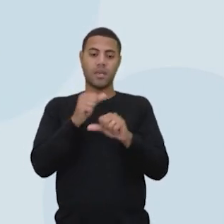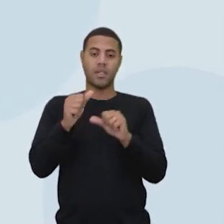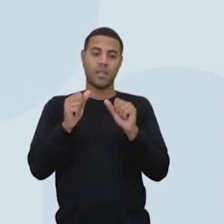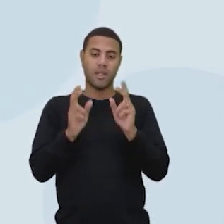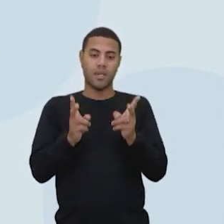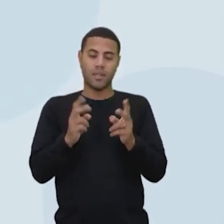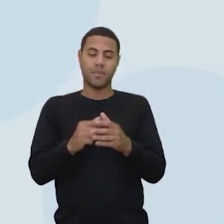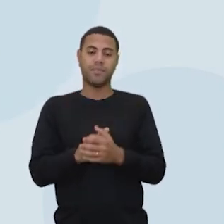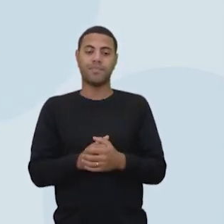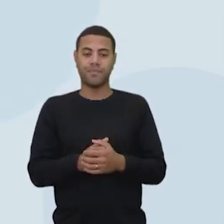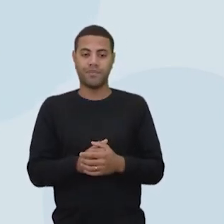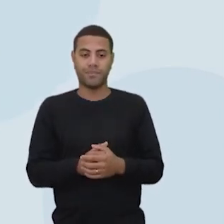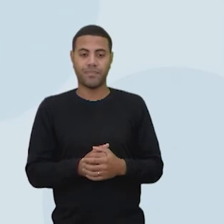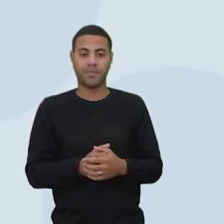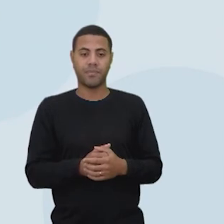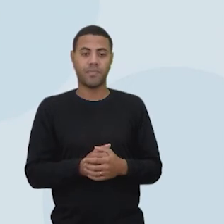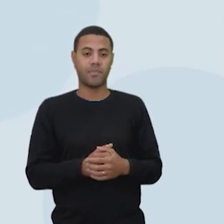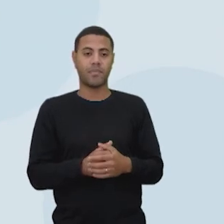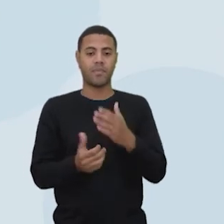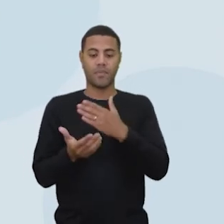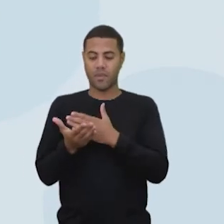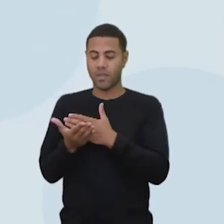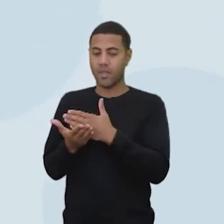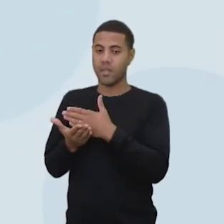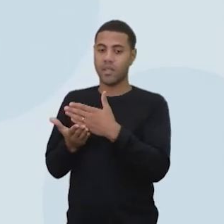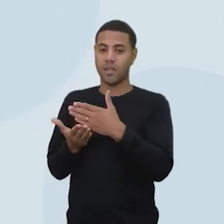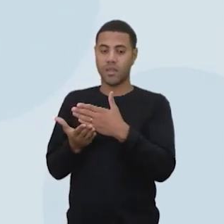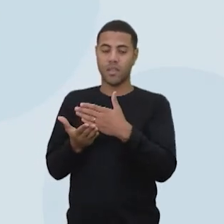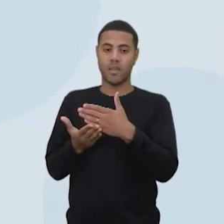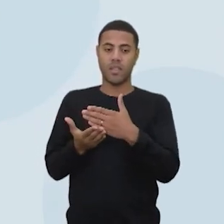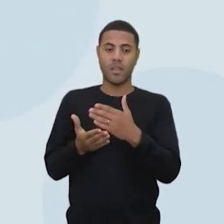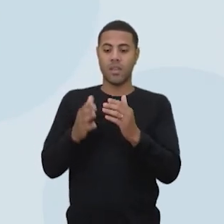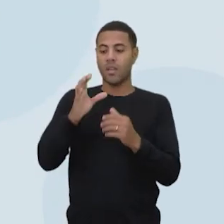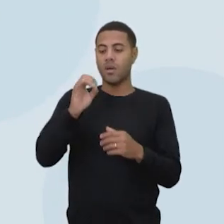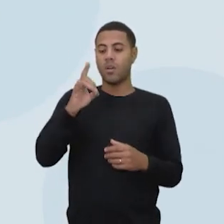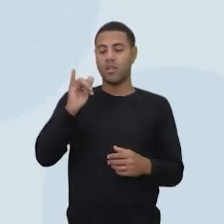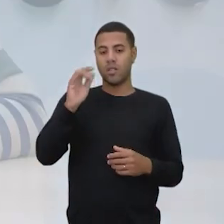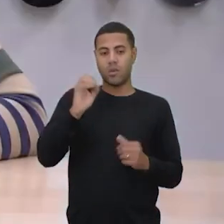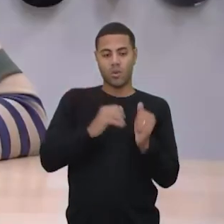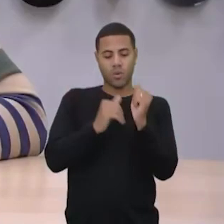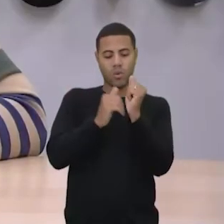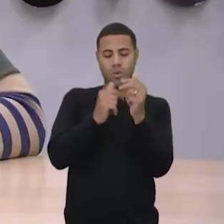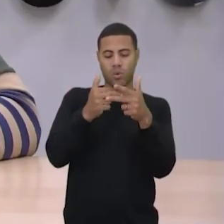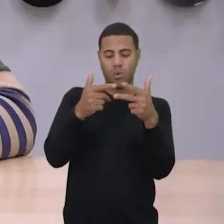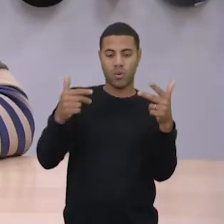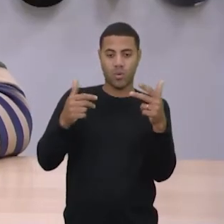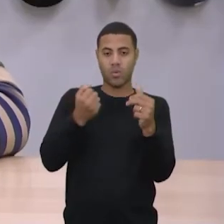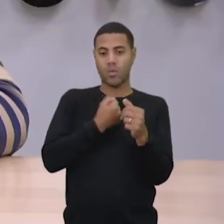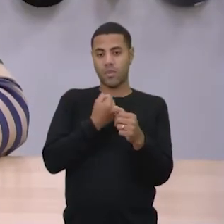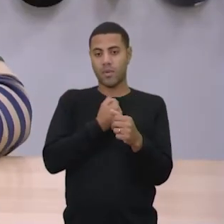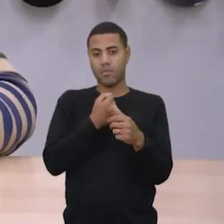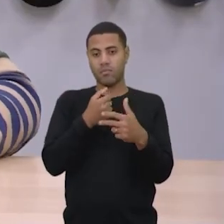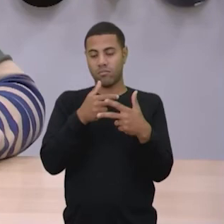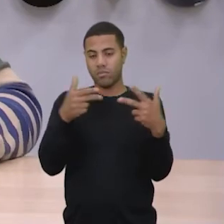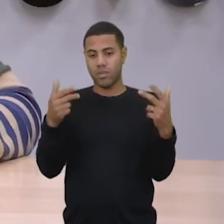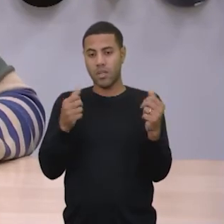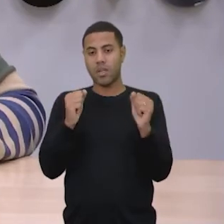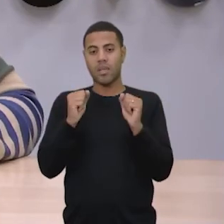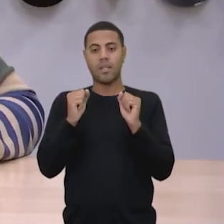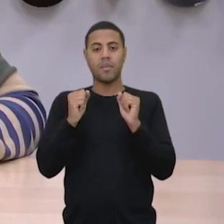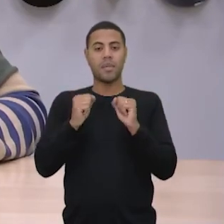claramente citações iniciais, códigos, né? Moral da história, a sua informação ela deve